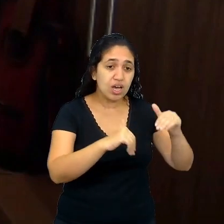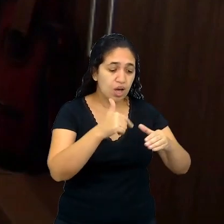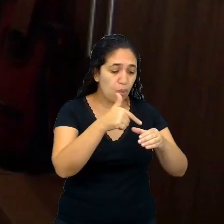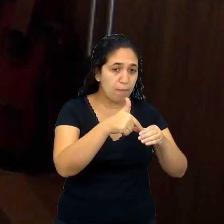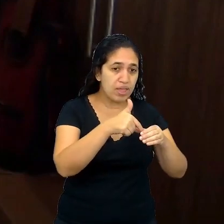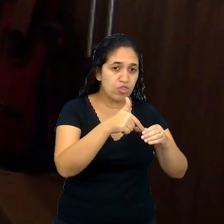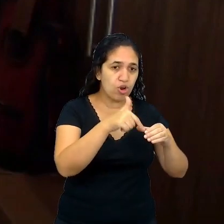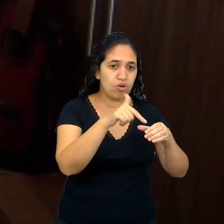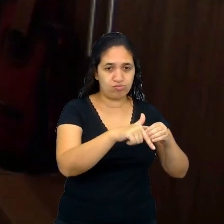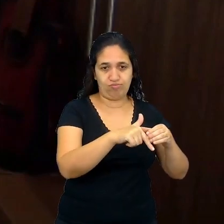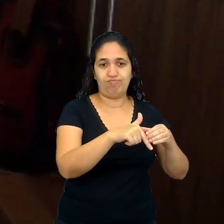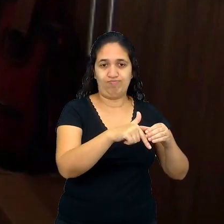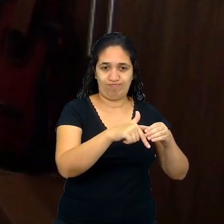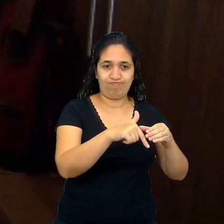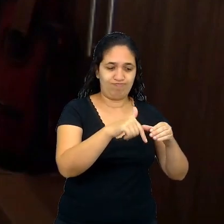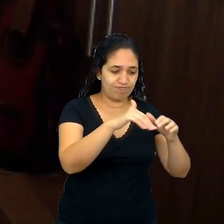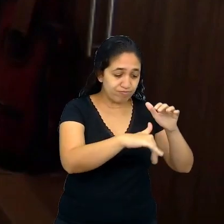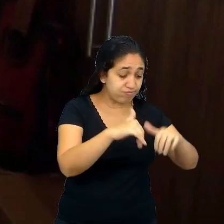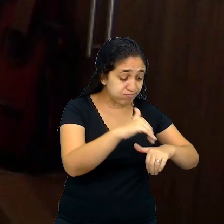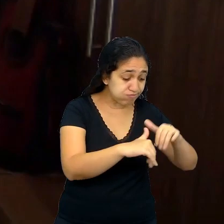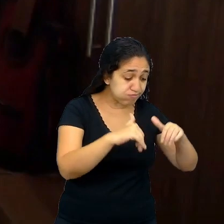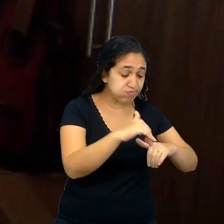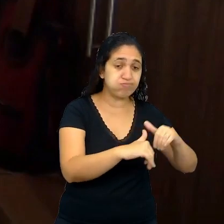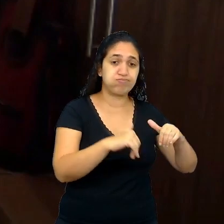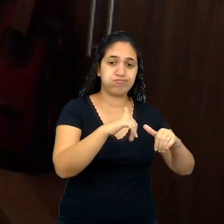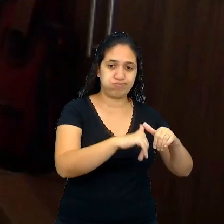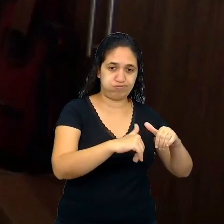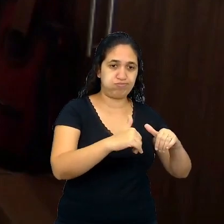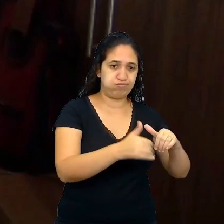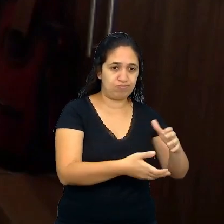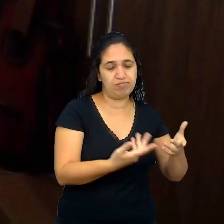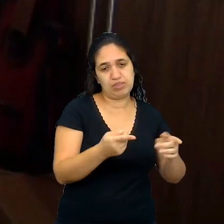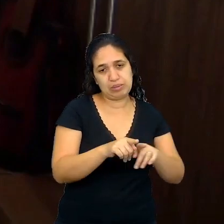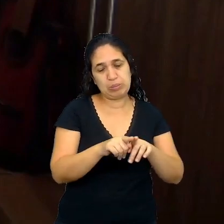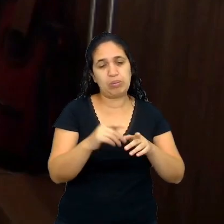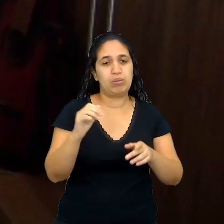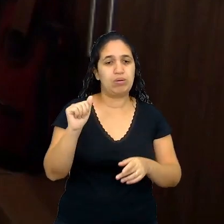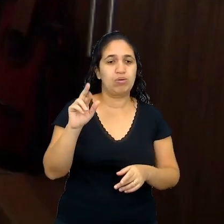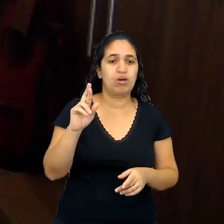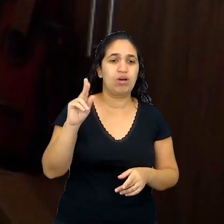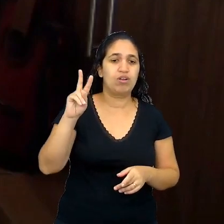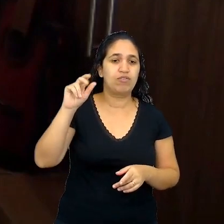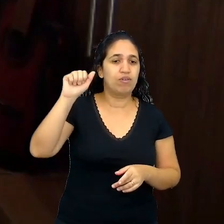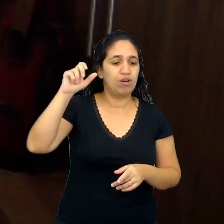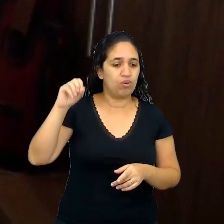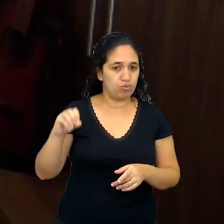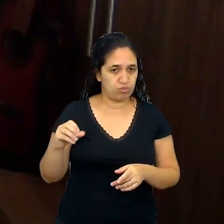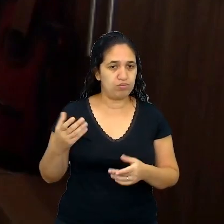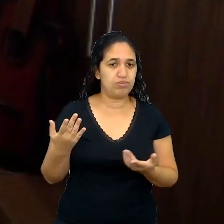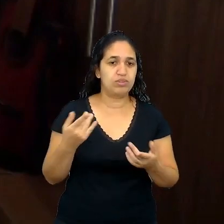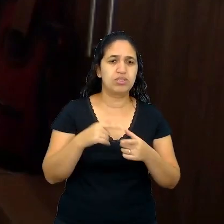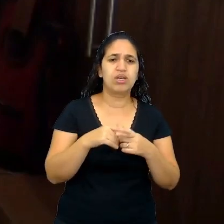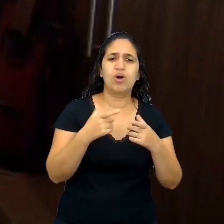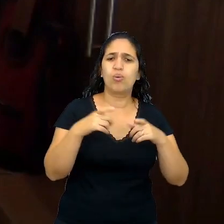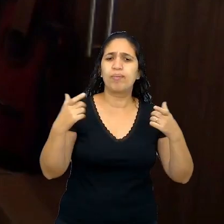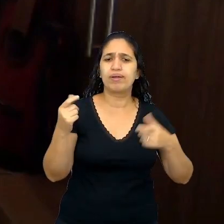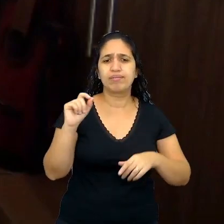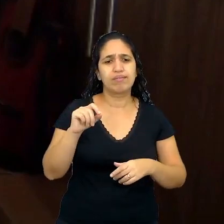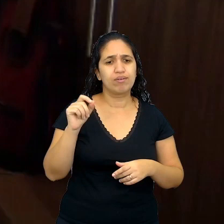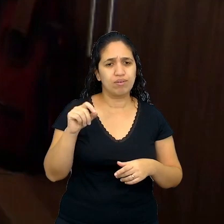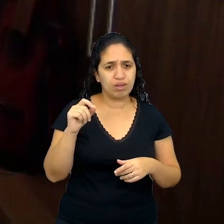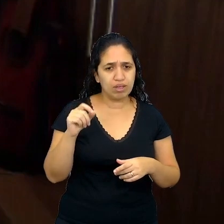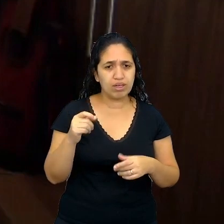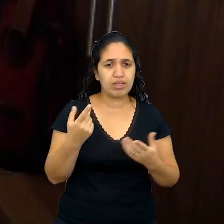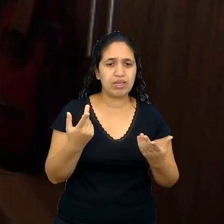rico em carbono das grandes profundidades, da mesma forma o carvão, né? E a gente tem aumentado com isso